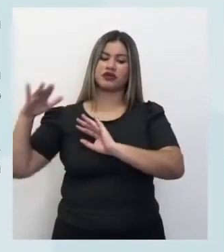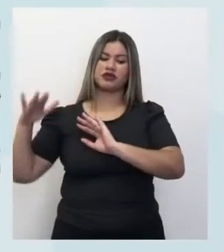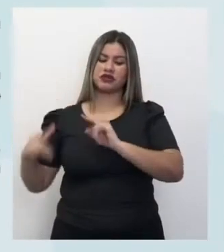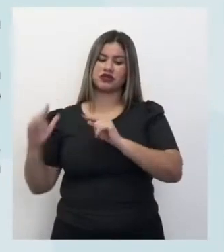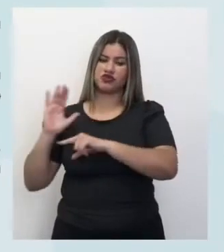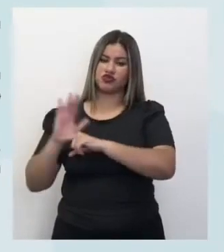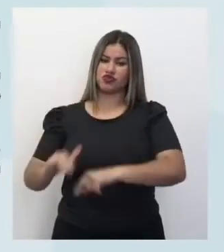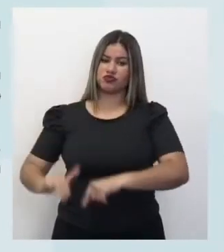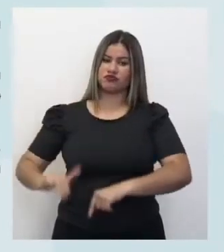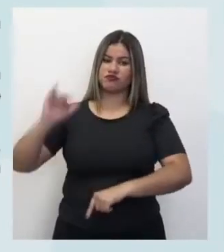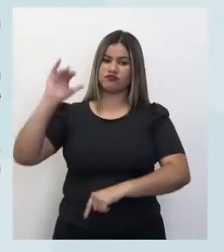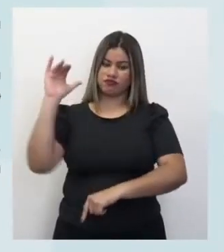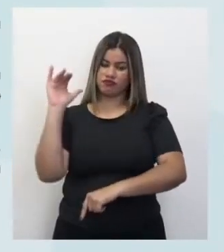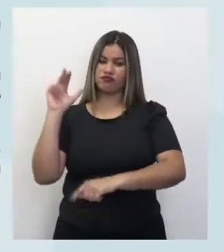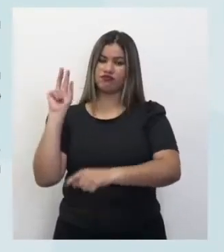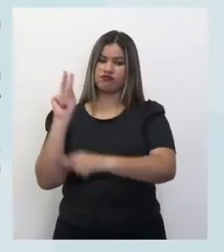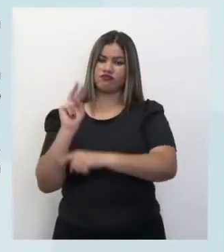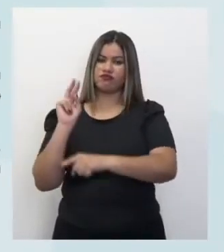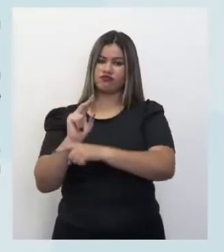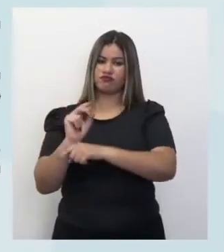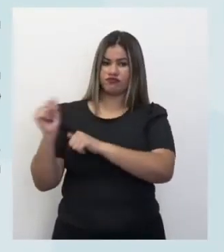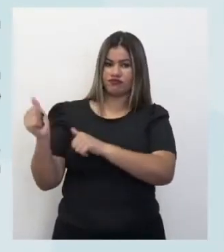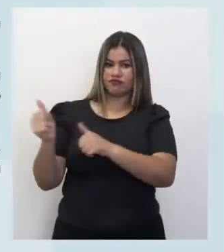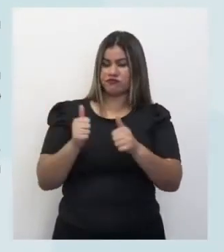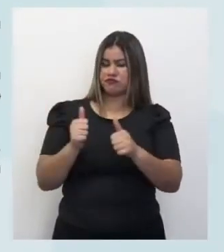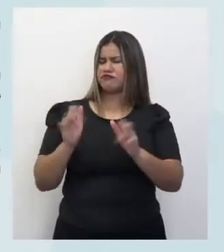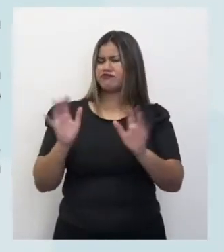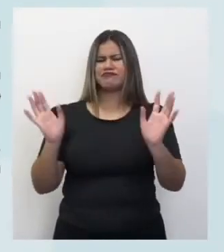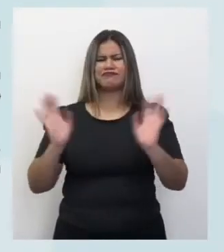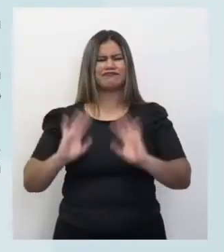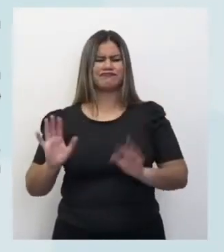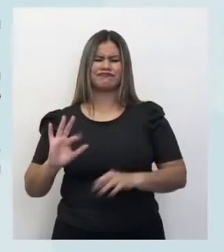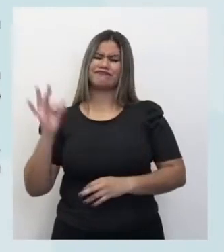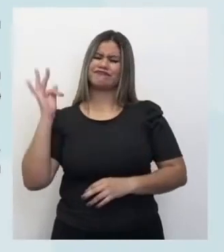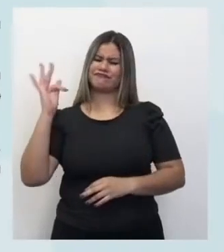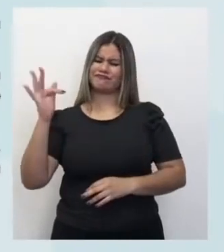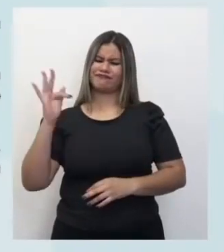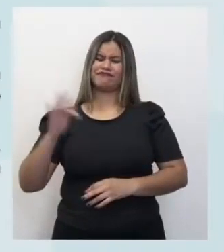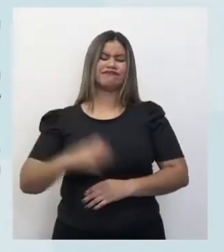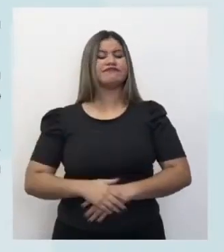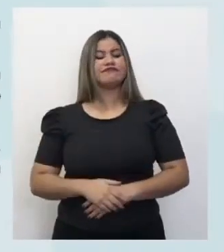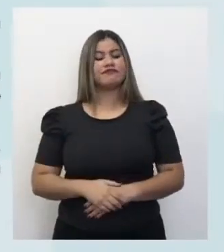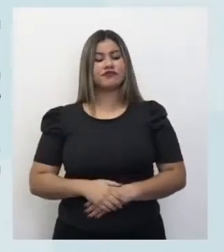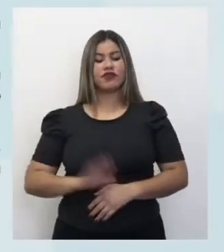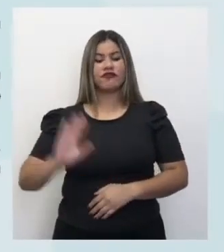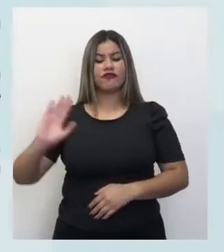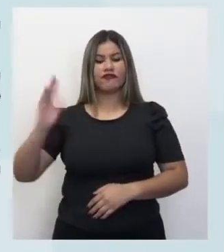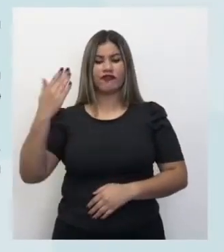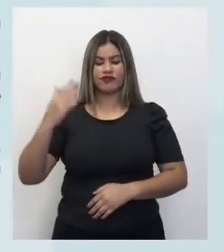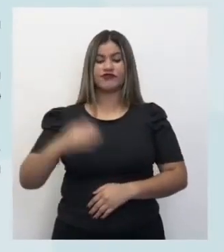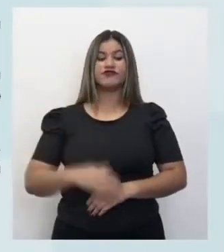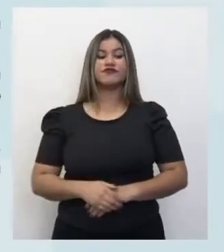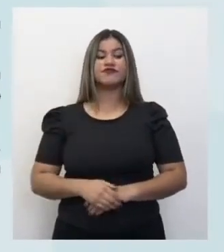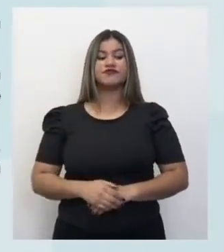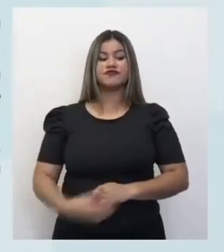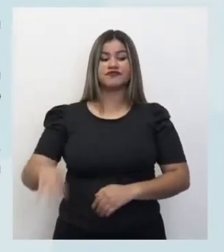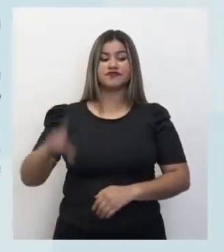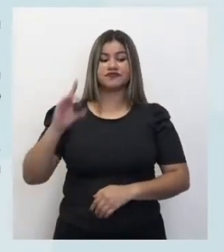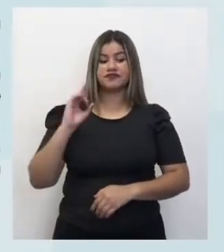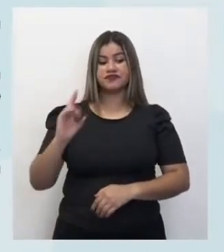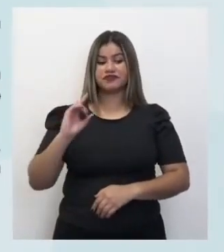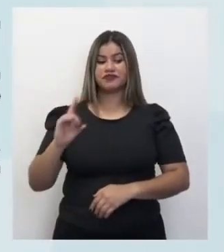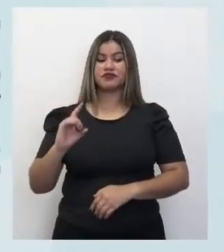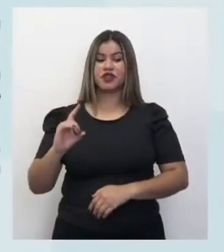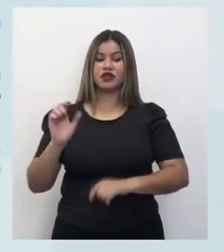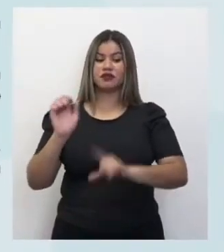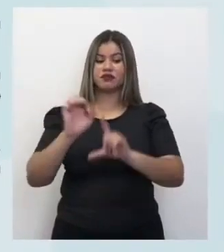crescerem protegidas e saudáveis. Claro que não, né? Falso. Letra D. A imagem 2 pode ser